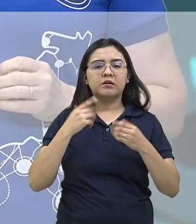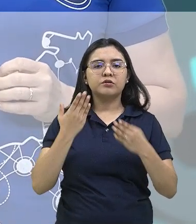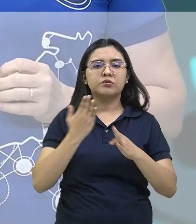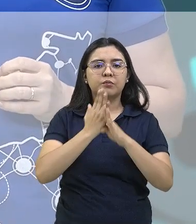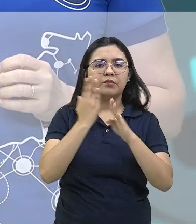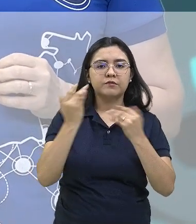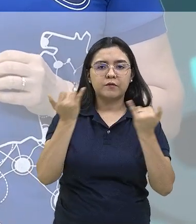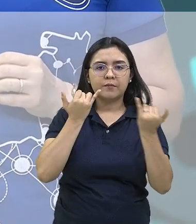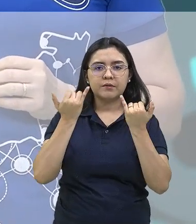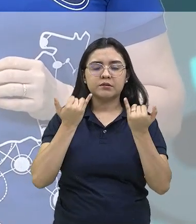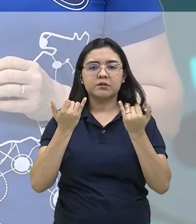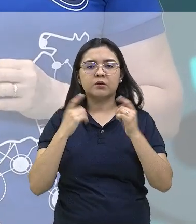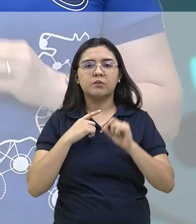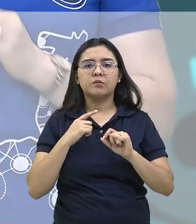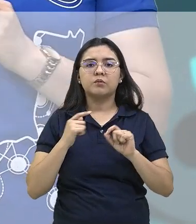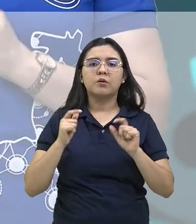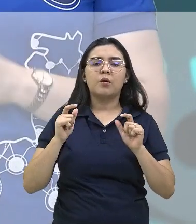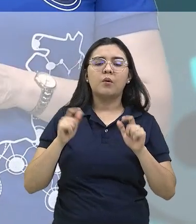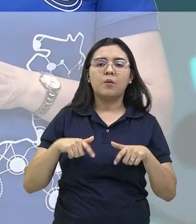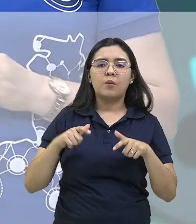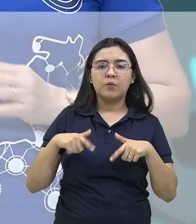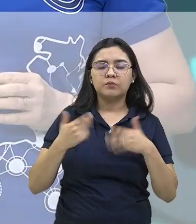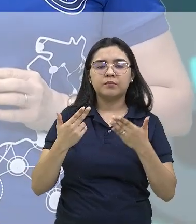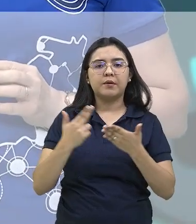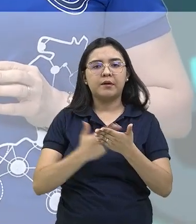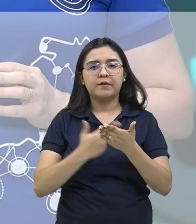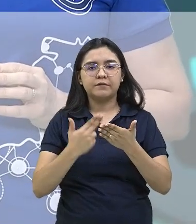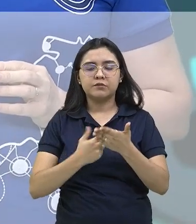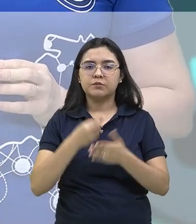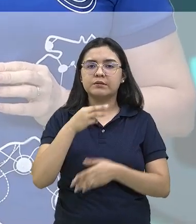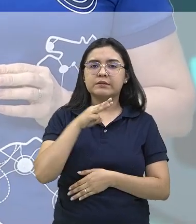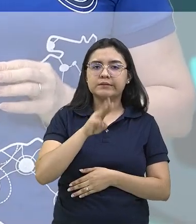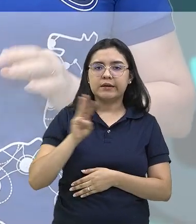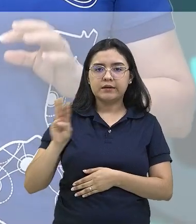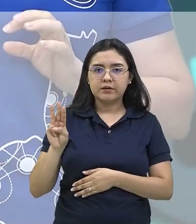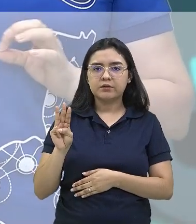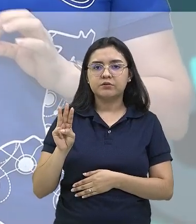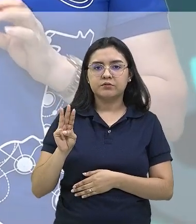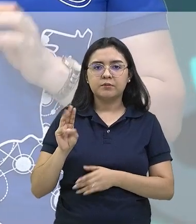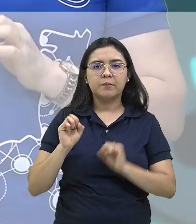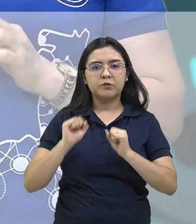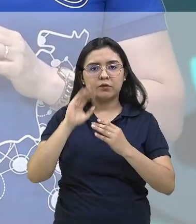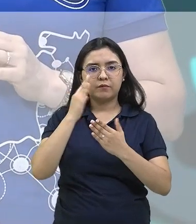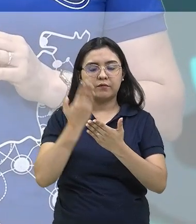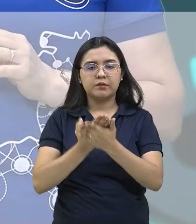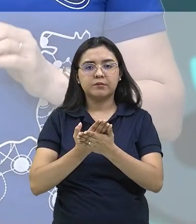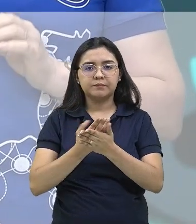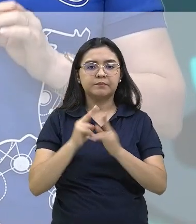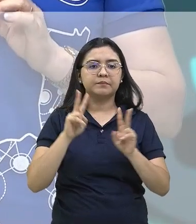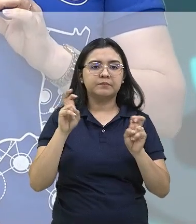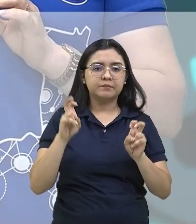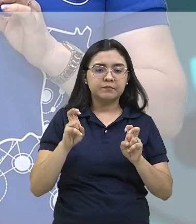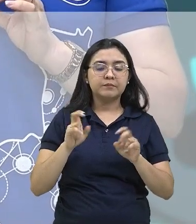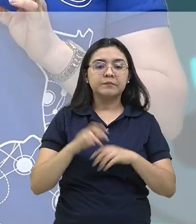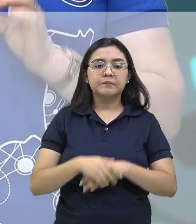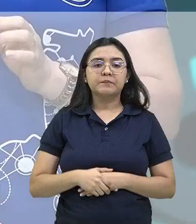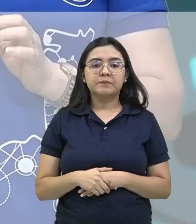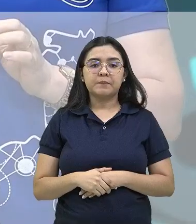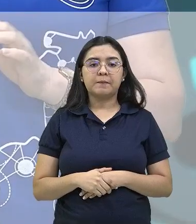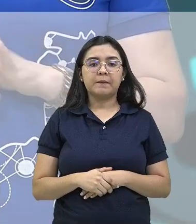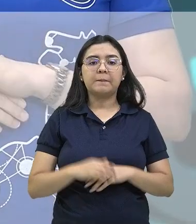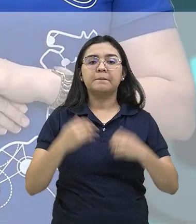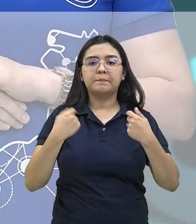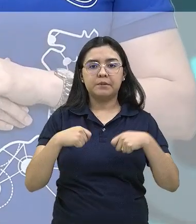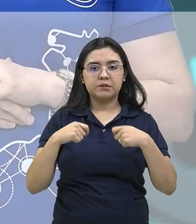se foi de uma revista, se foi de um livro, se foi de um site confiável, né? Então, as citações e referências tem